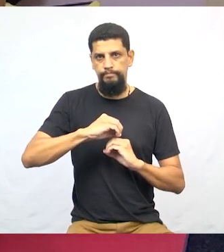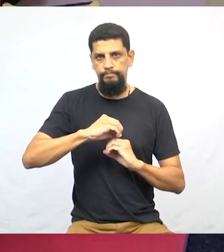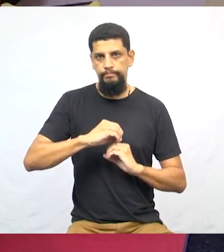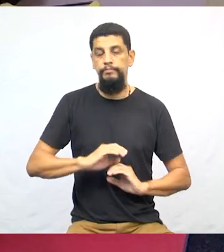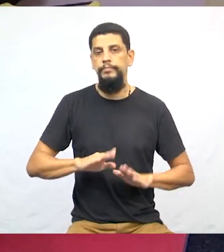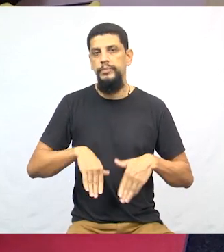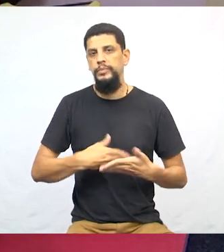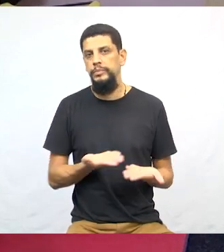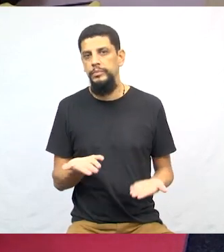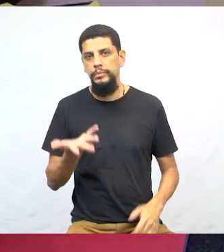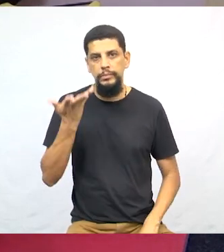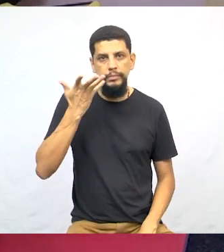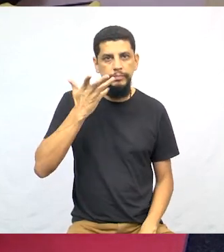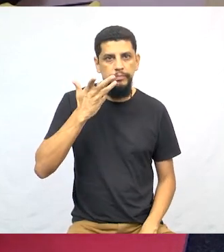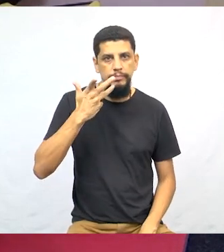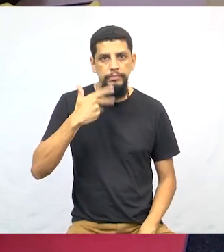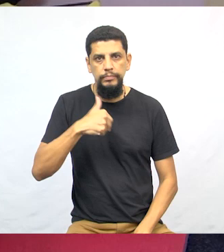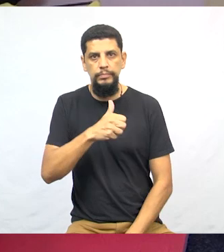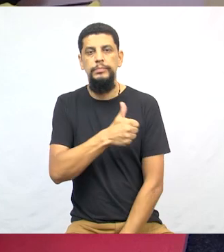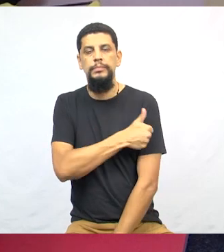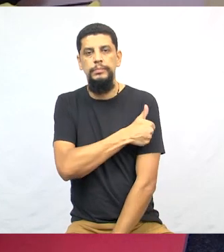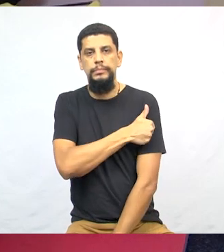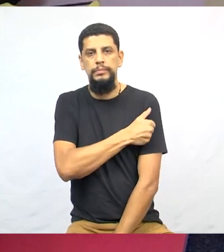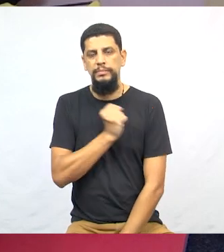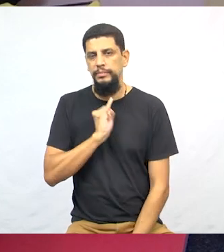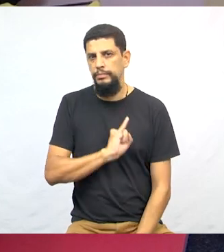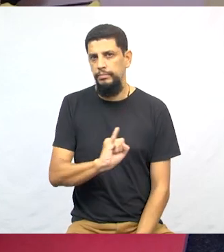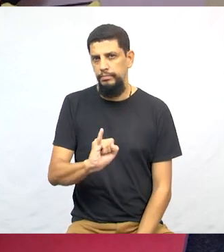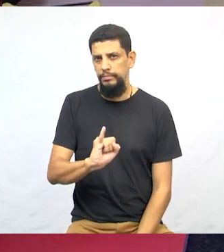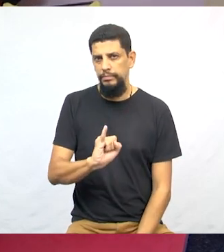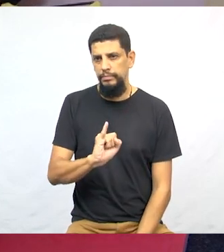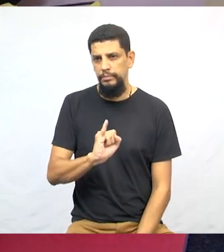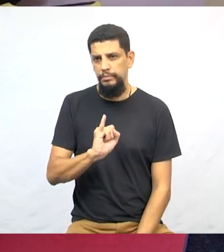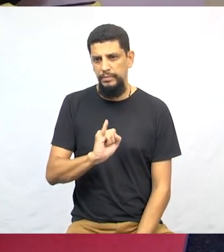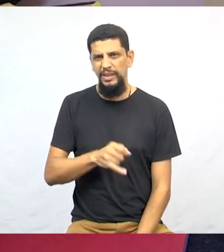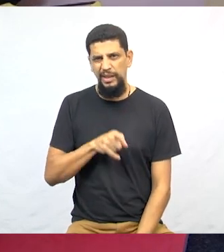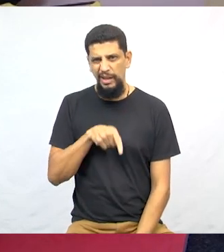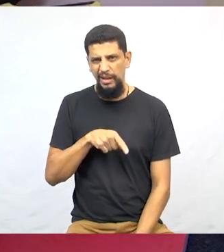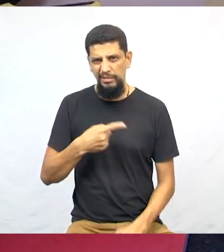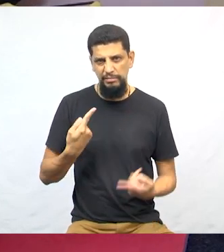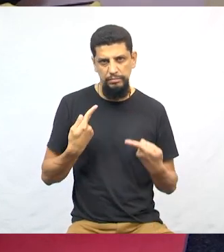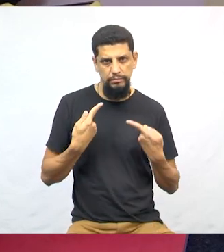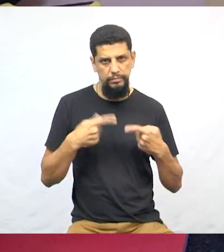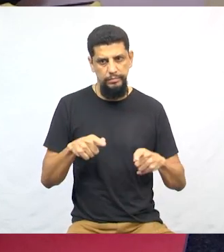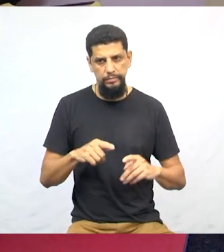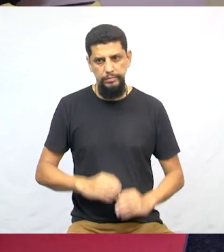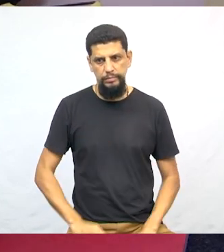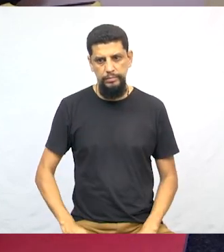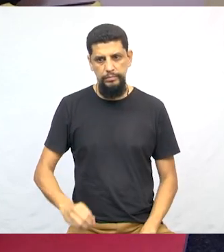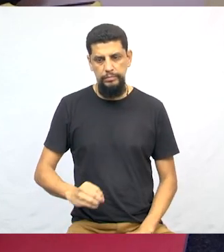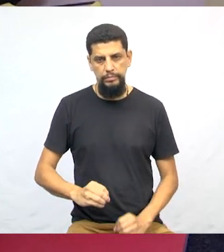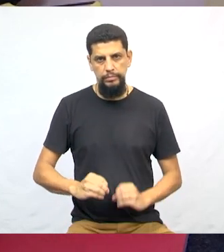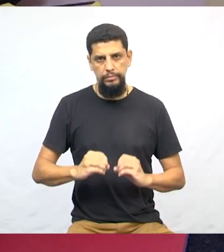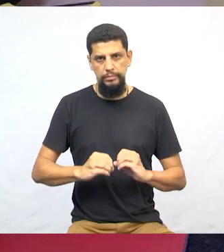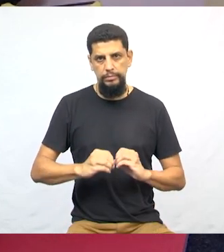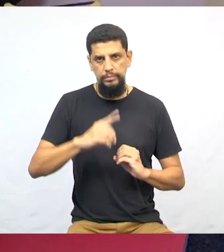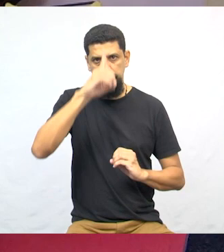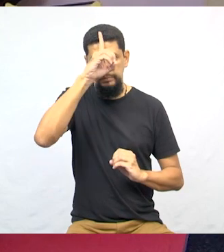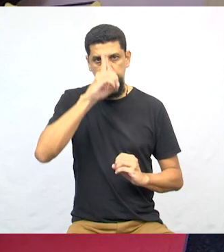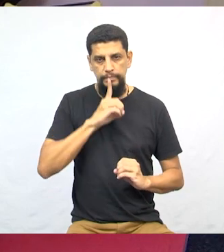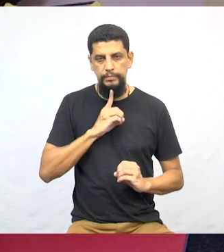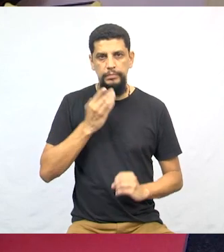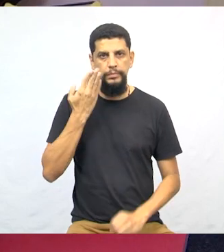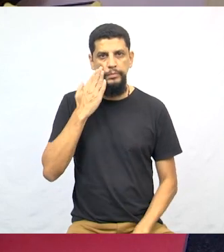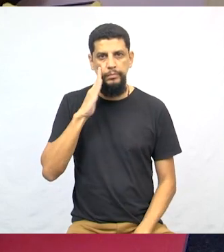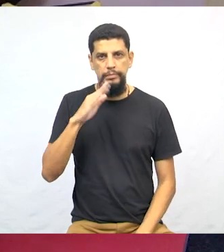Exatamente assim? E daí, crianças? Será que era esse o desafio? Bolinha